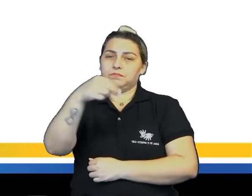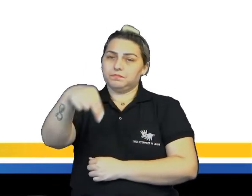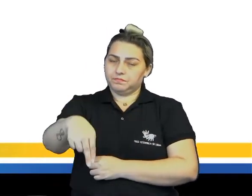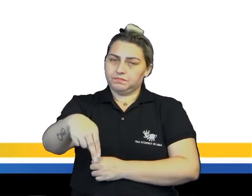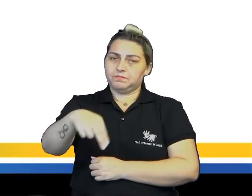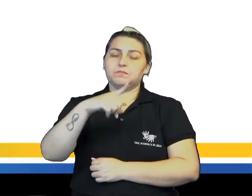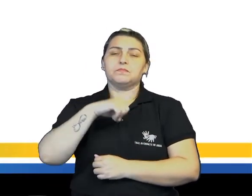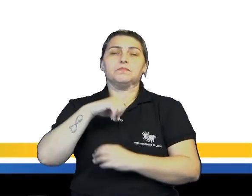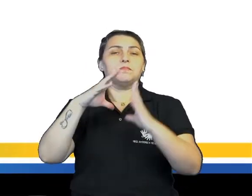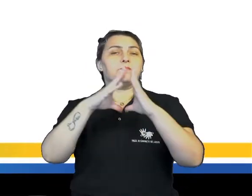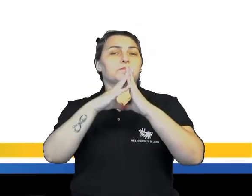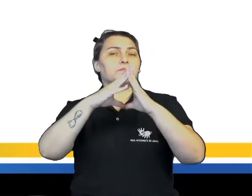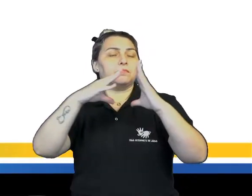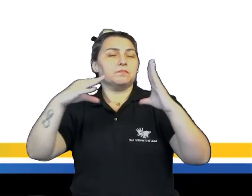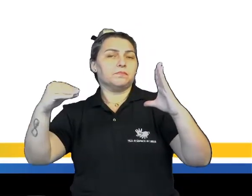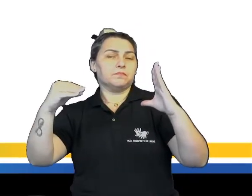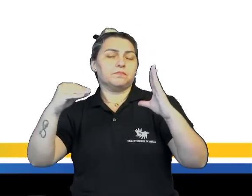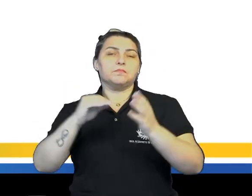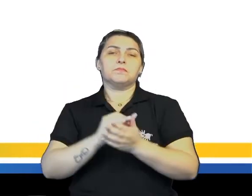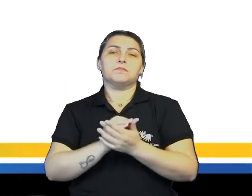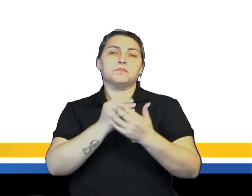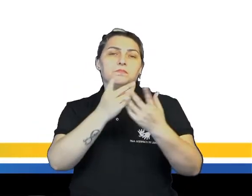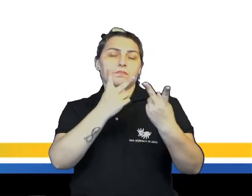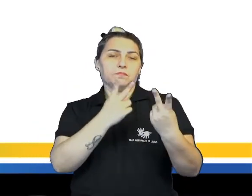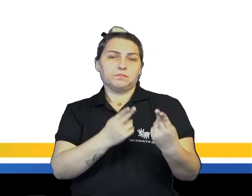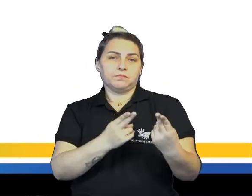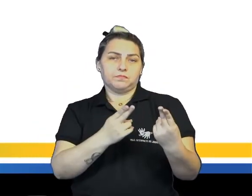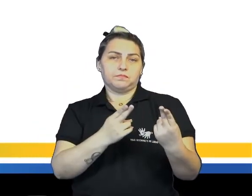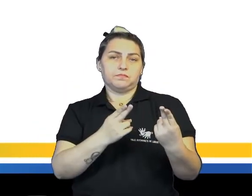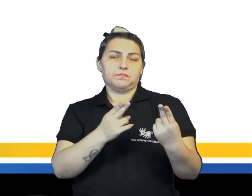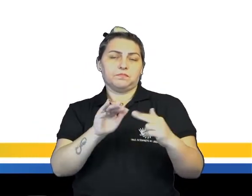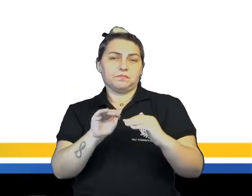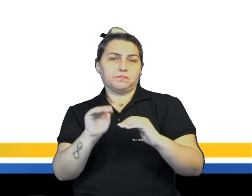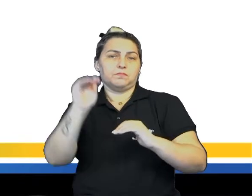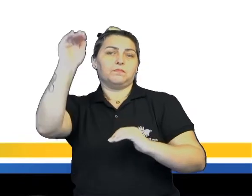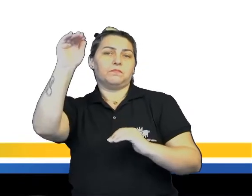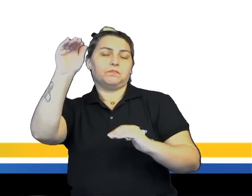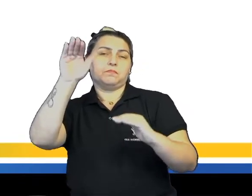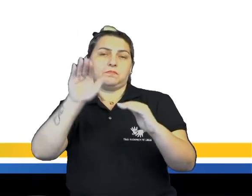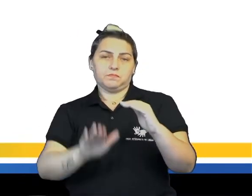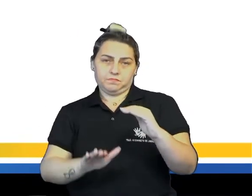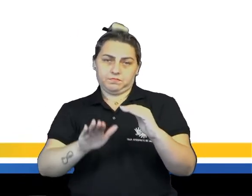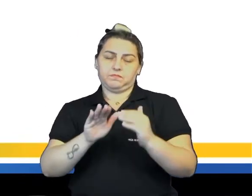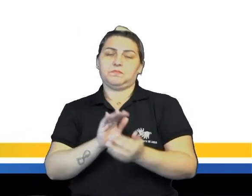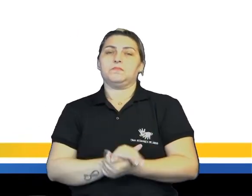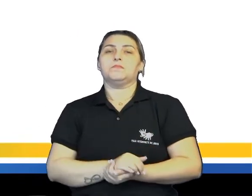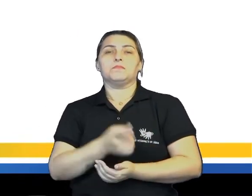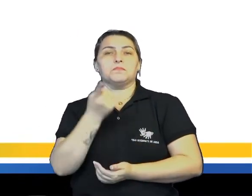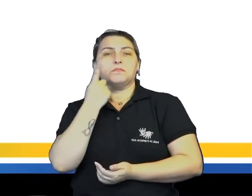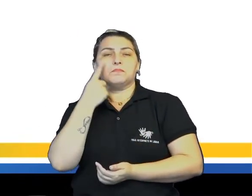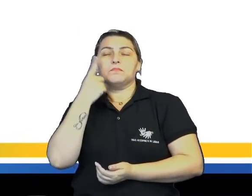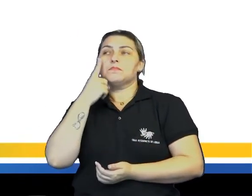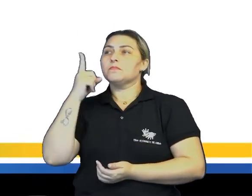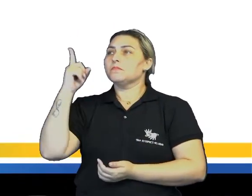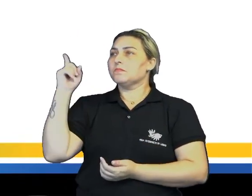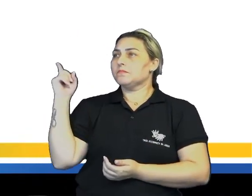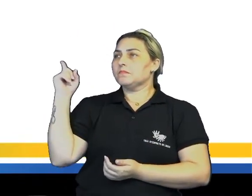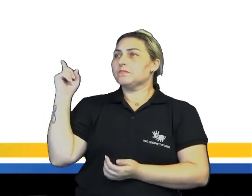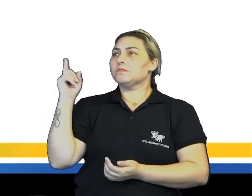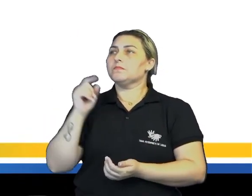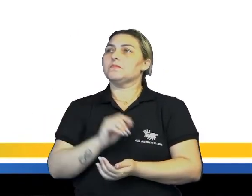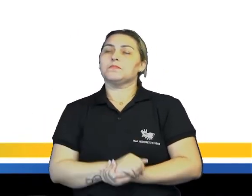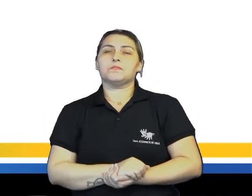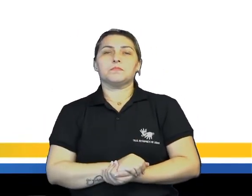uma simbologia que é igual, maior e menor. E aí eu coloquei um macetezinho para vocês